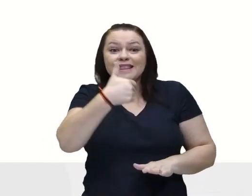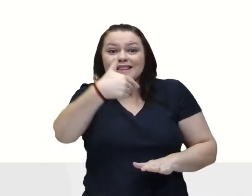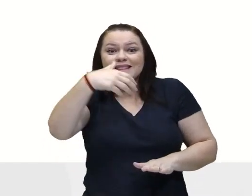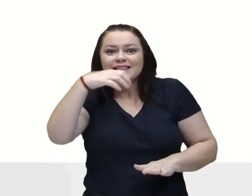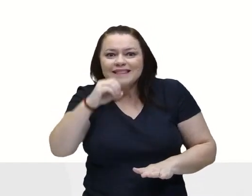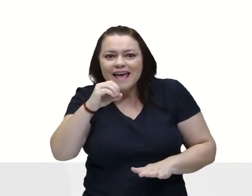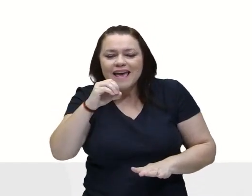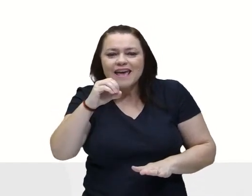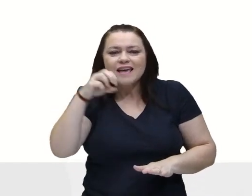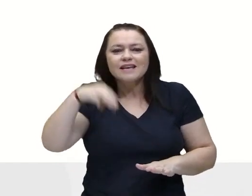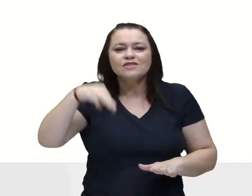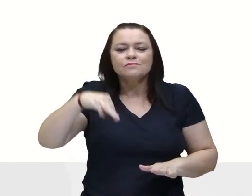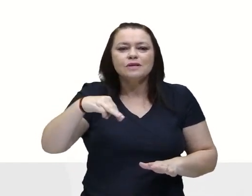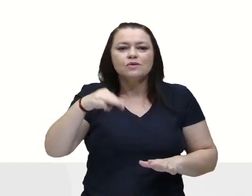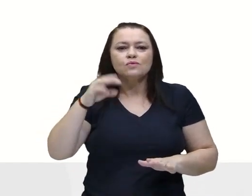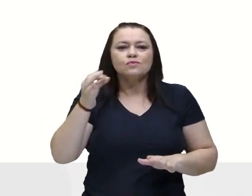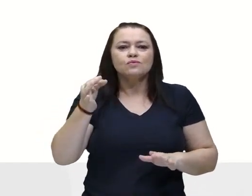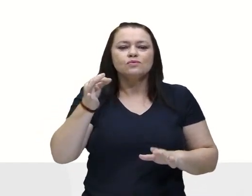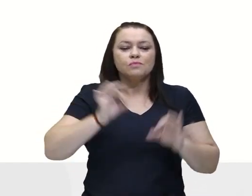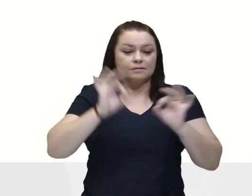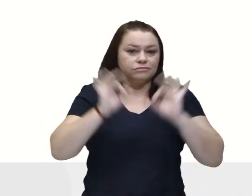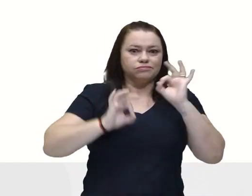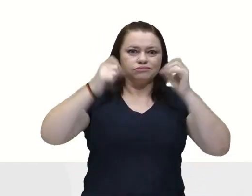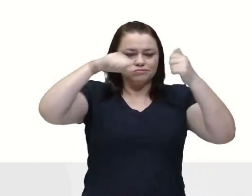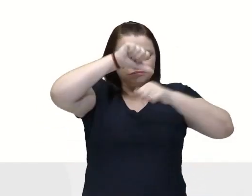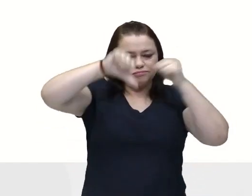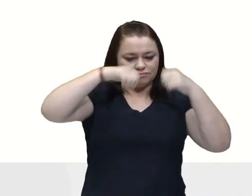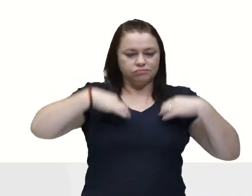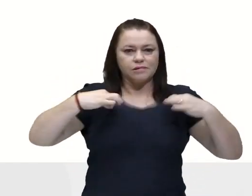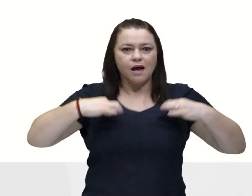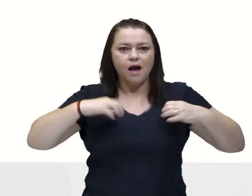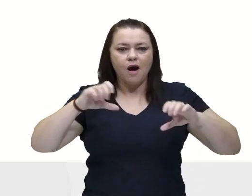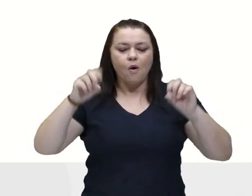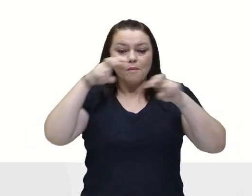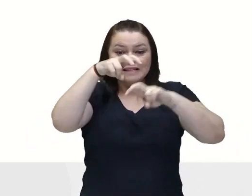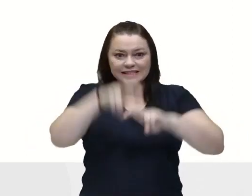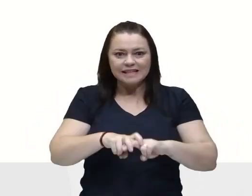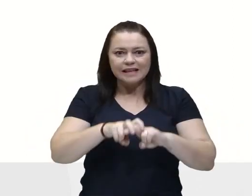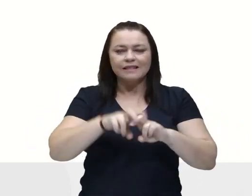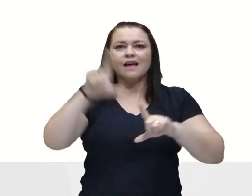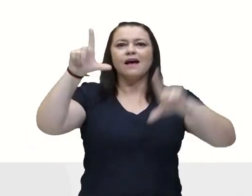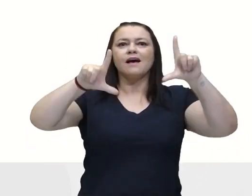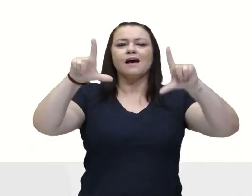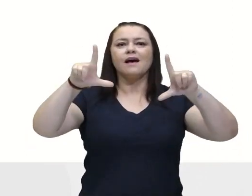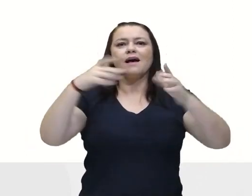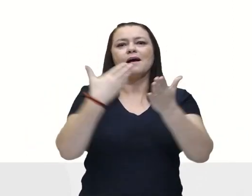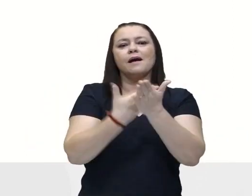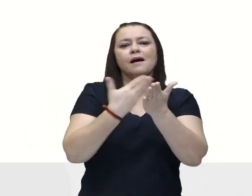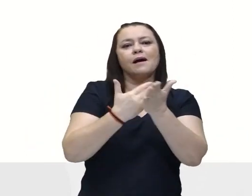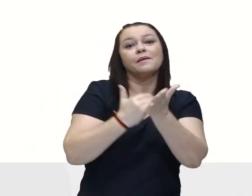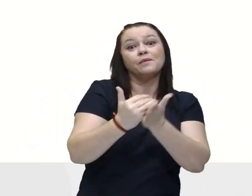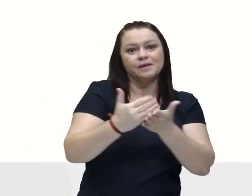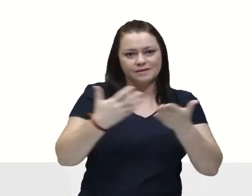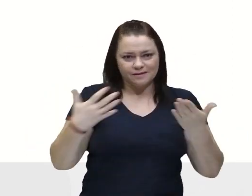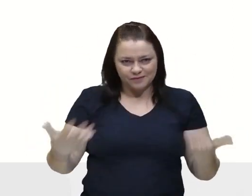se preparar para assistir o quê? A sua aula. Muito bem. Muito bem, nós